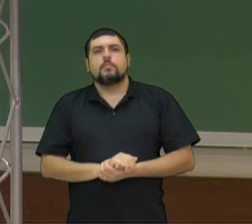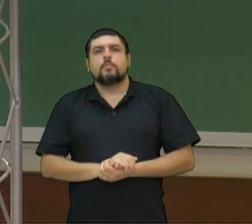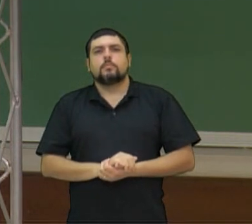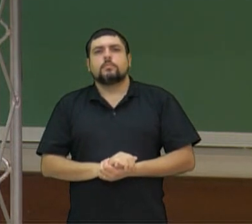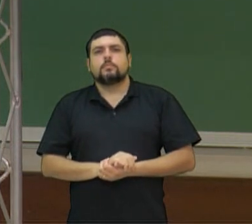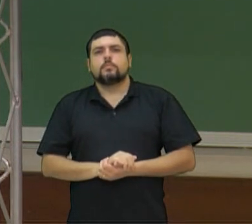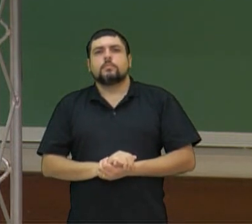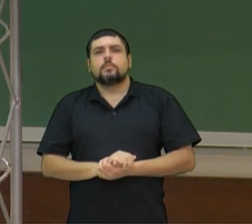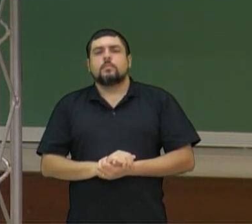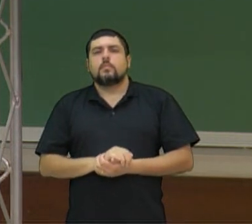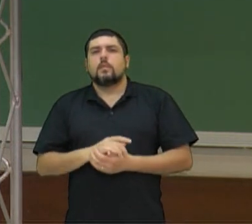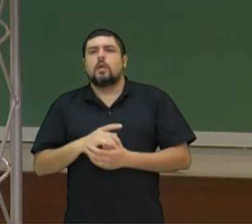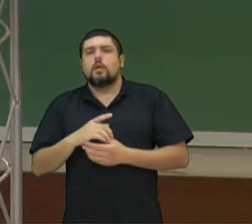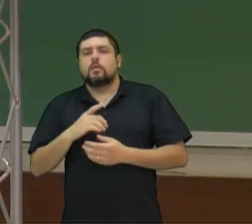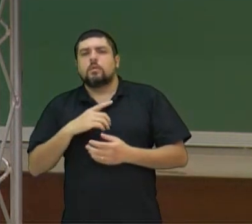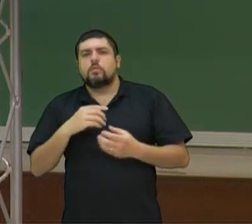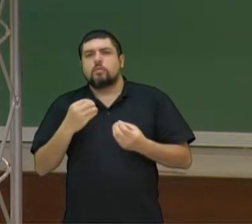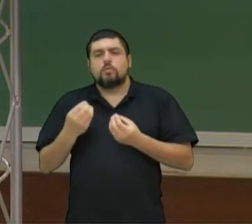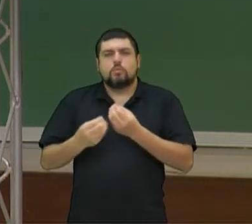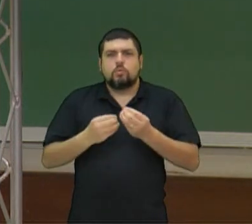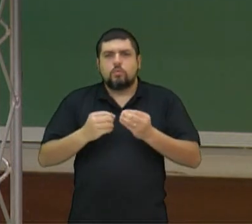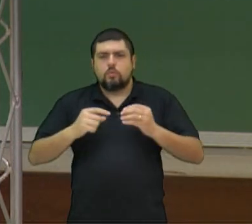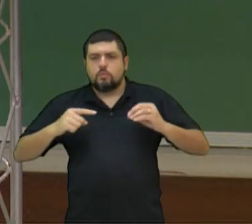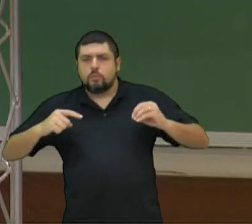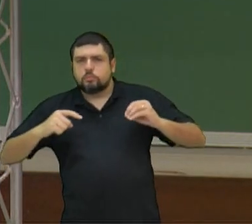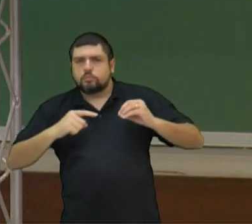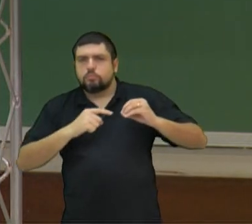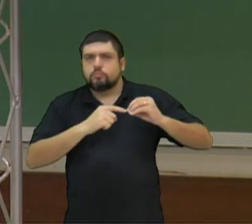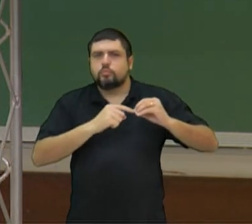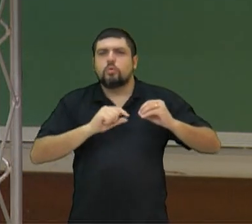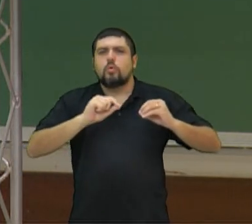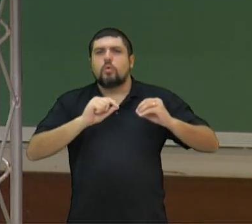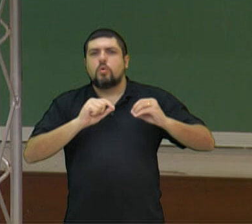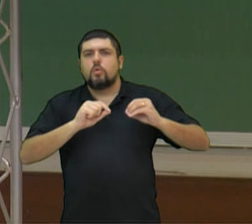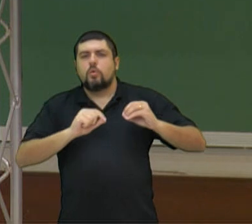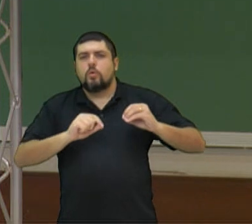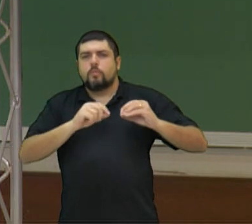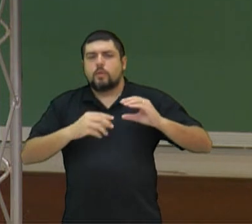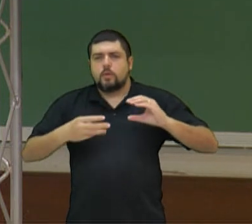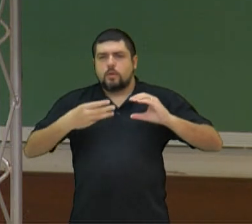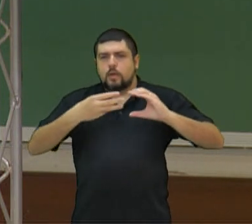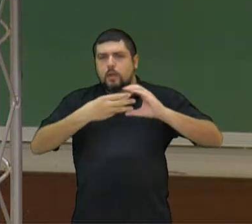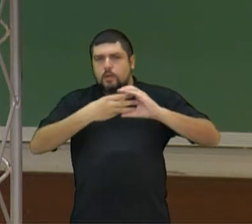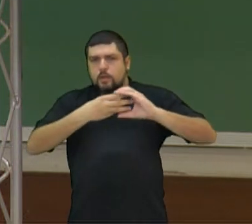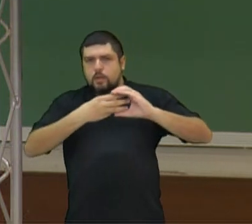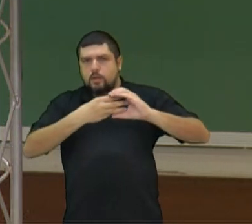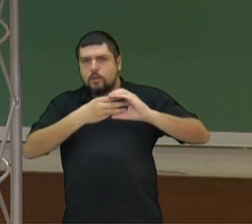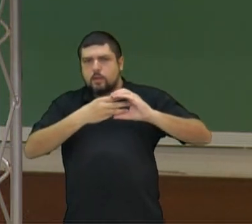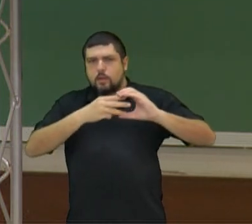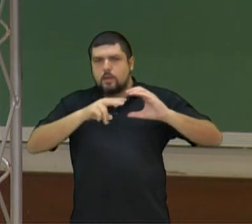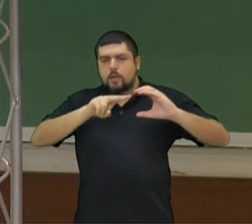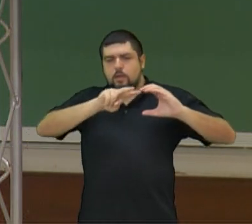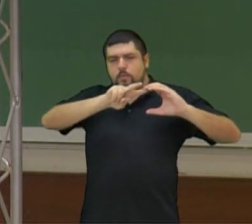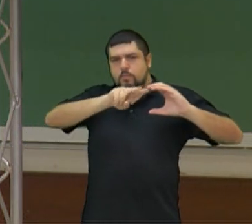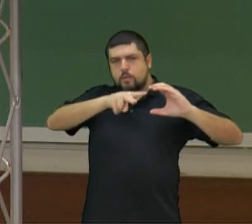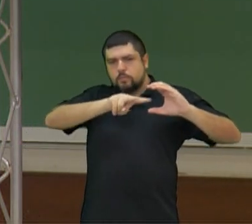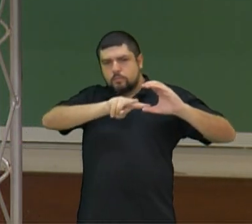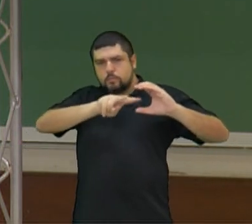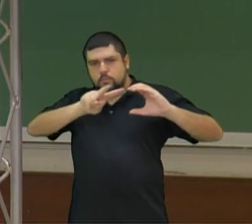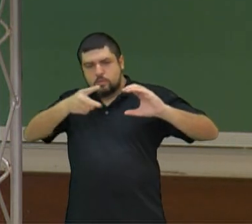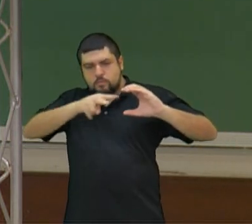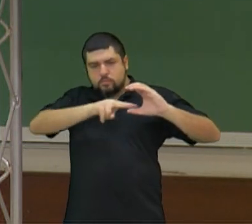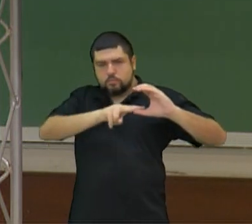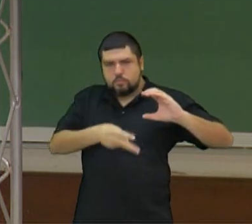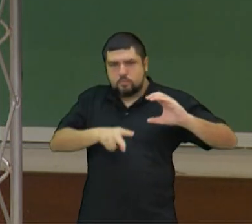a alternância entre a meiose, que vai originar células haploides. Essas células haploides vão ter a metade do número de cromossomos das